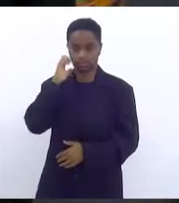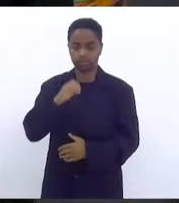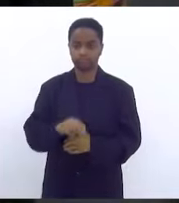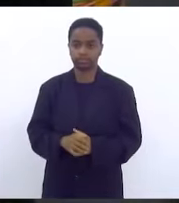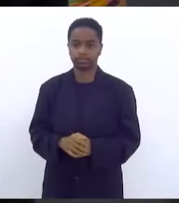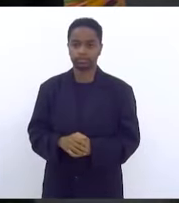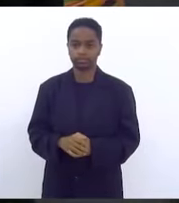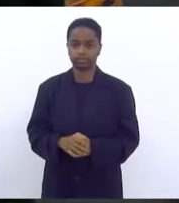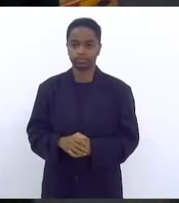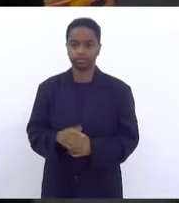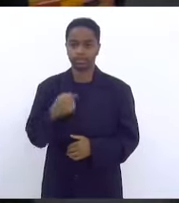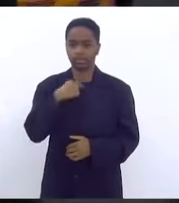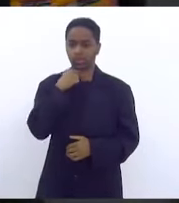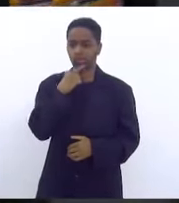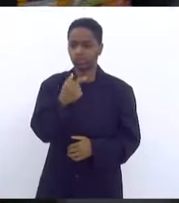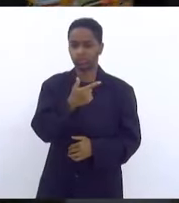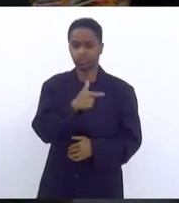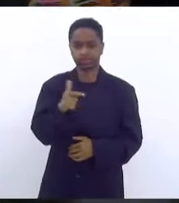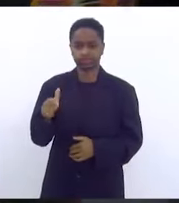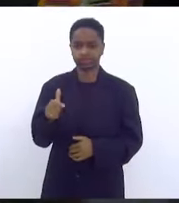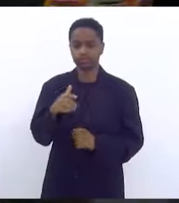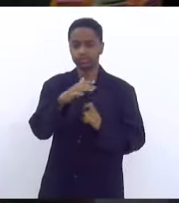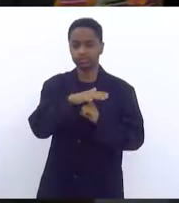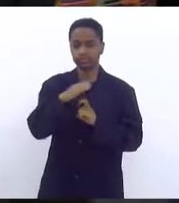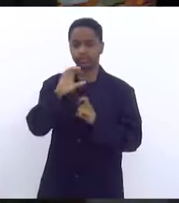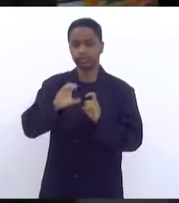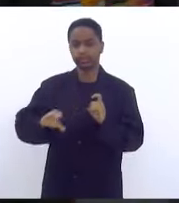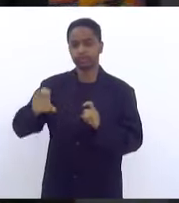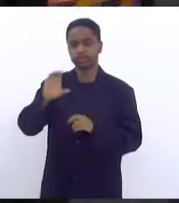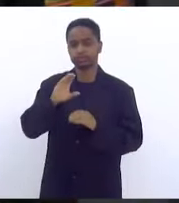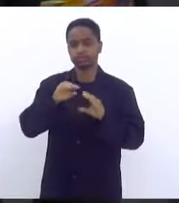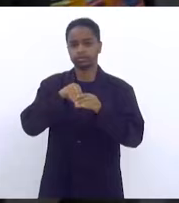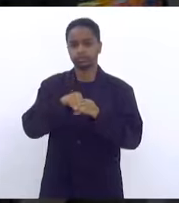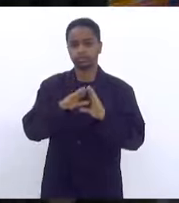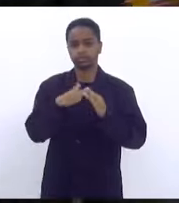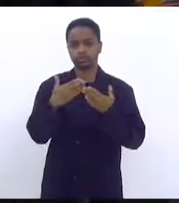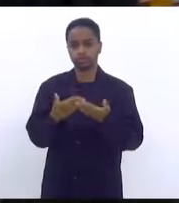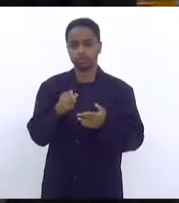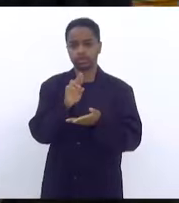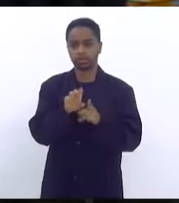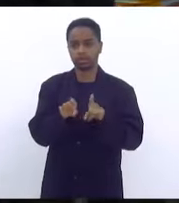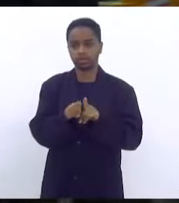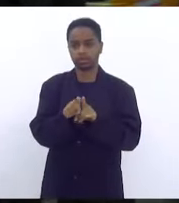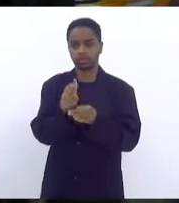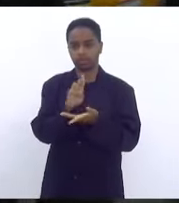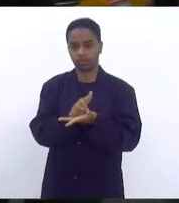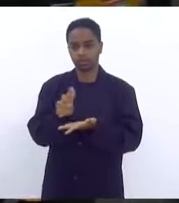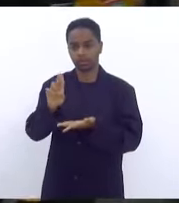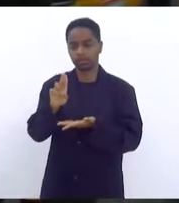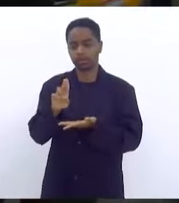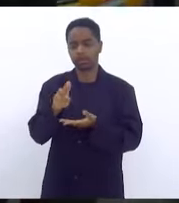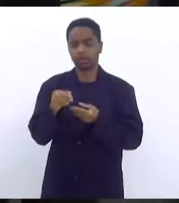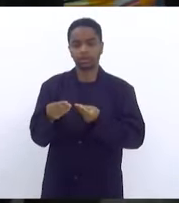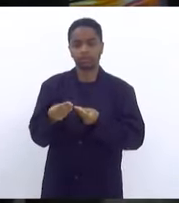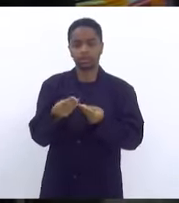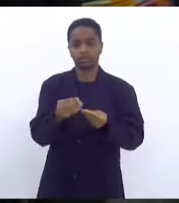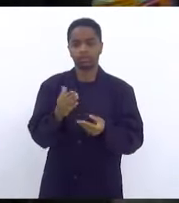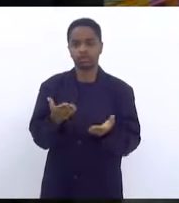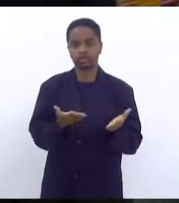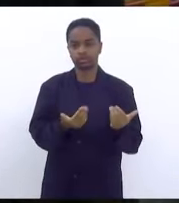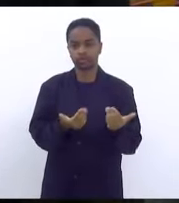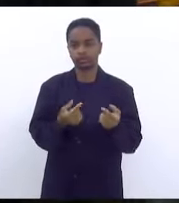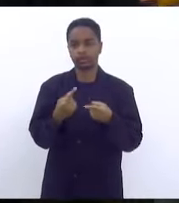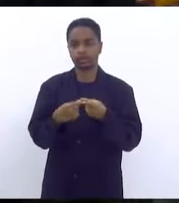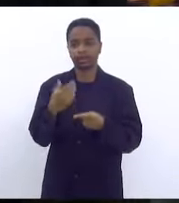Takimoto, eu não tenho dúvida de que as feiras de ciências escolares e universitárias dão a esses jovens que entendem